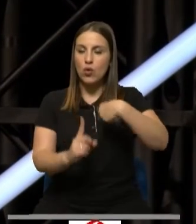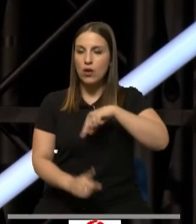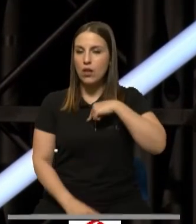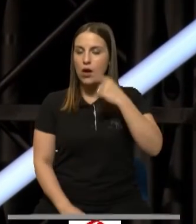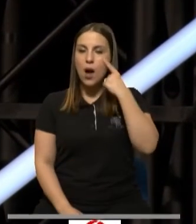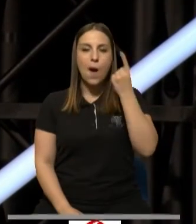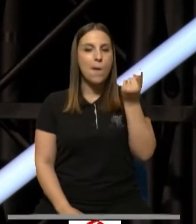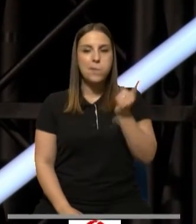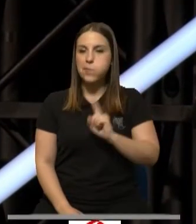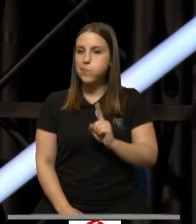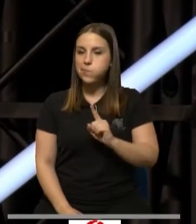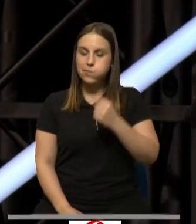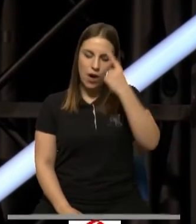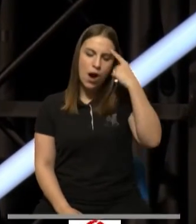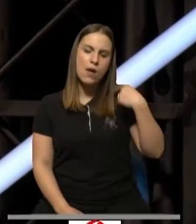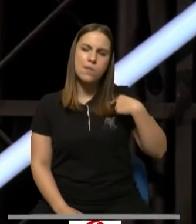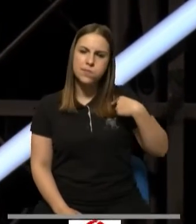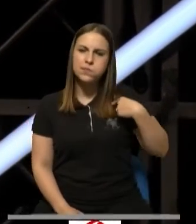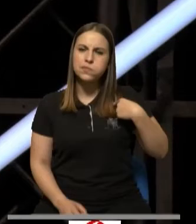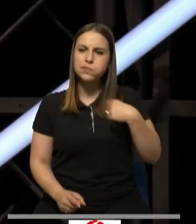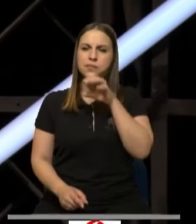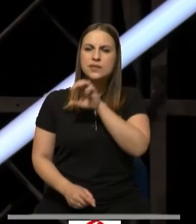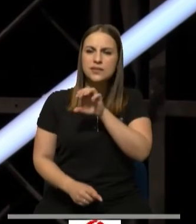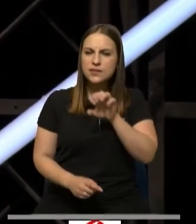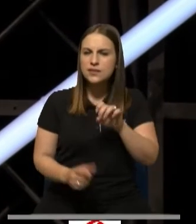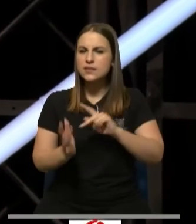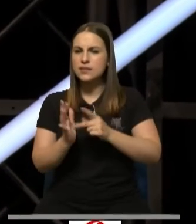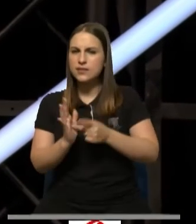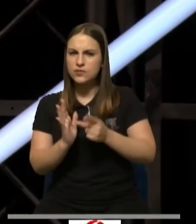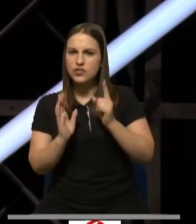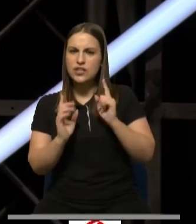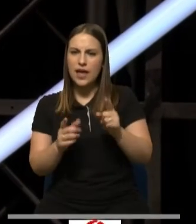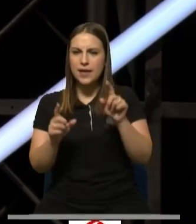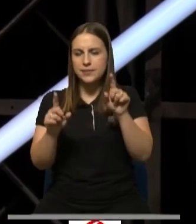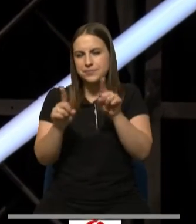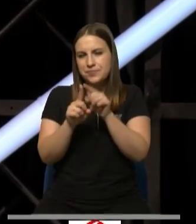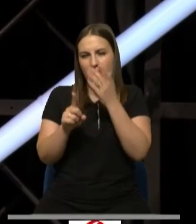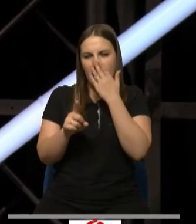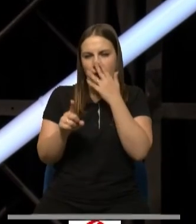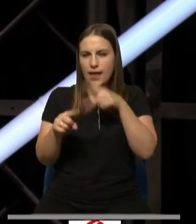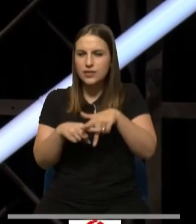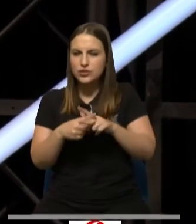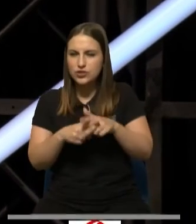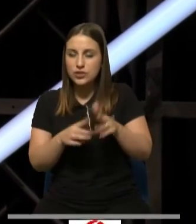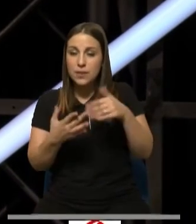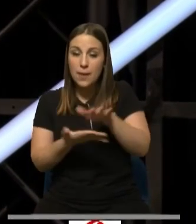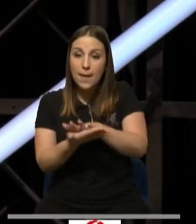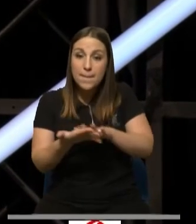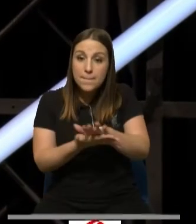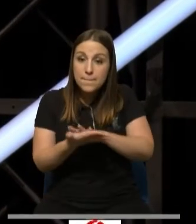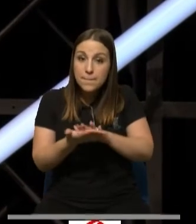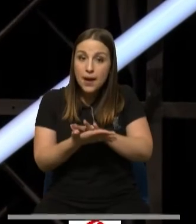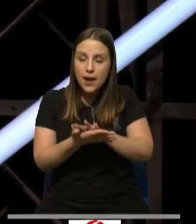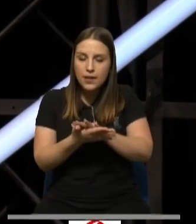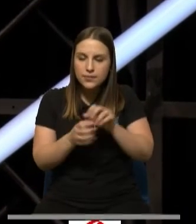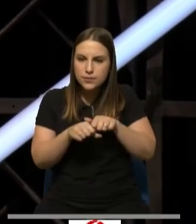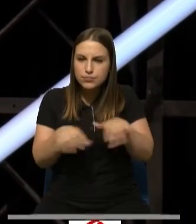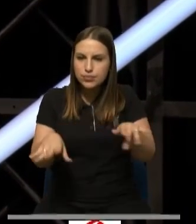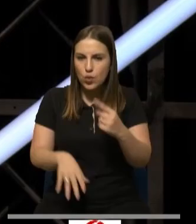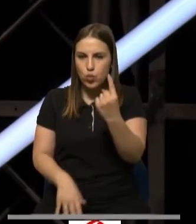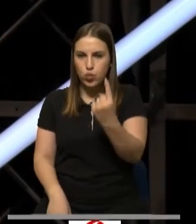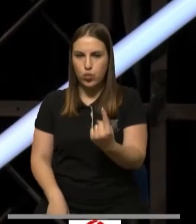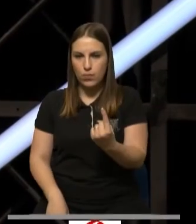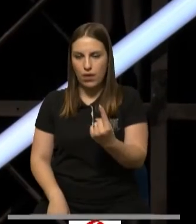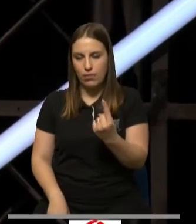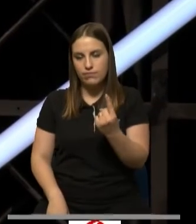que sabemos que a ciência e a tecnologia são um instrumento, mas a base e a plataforma, ela é só uma, ela é